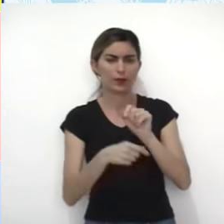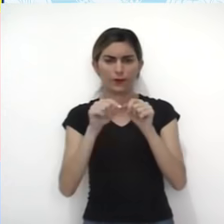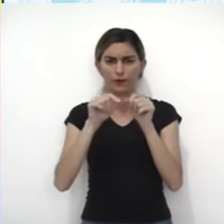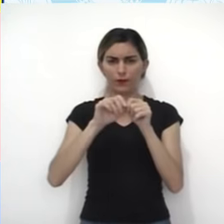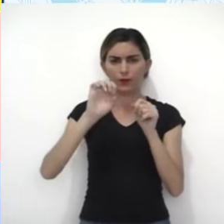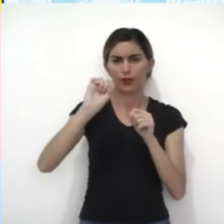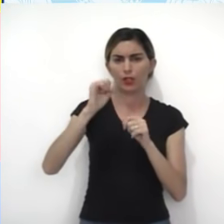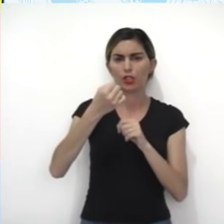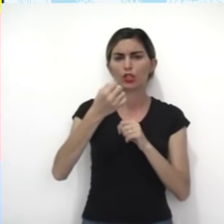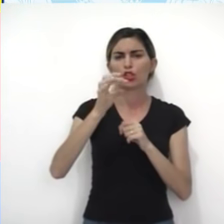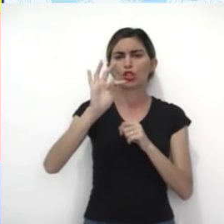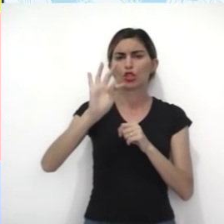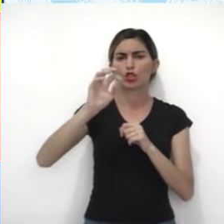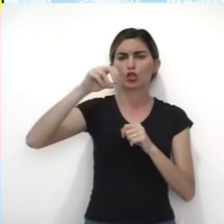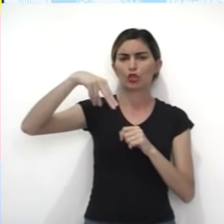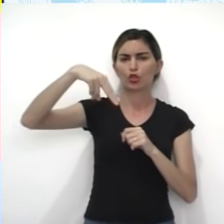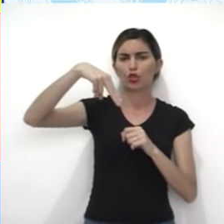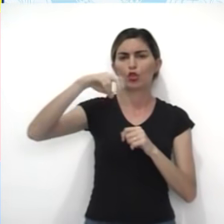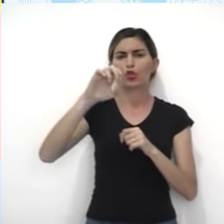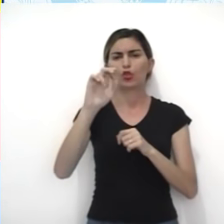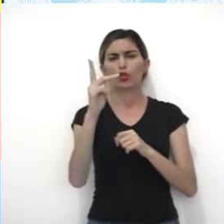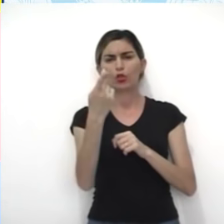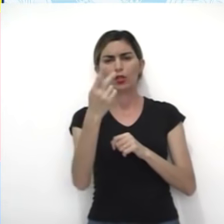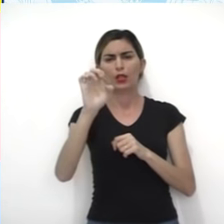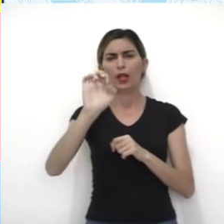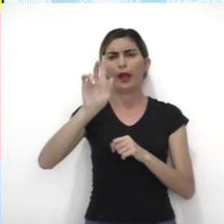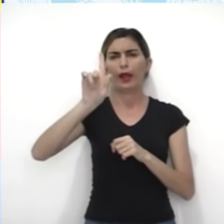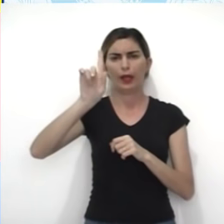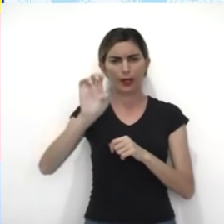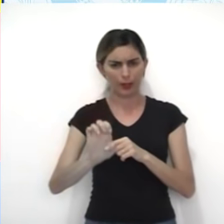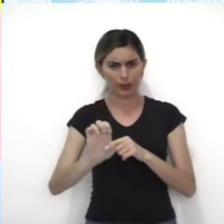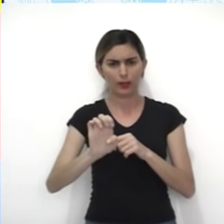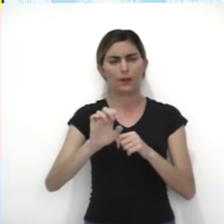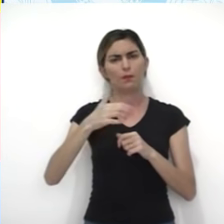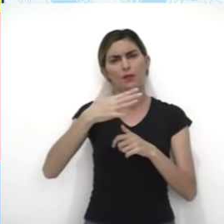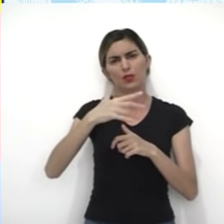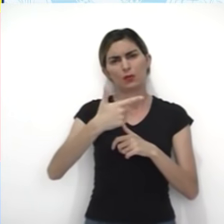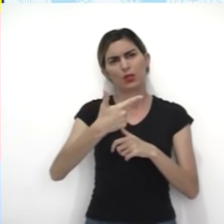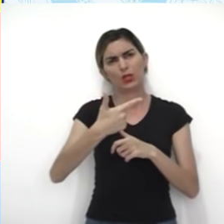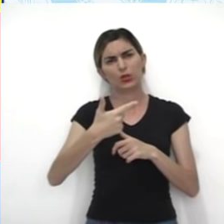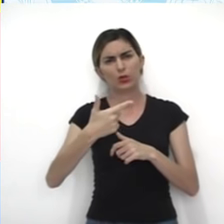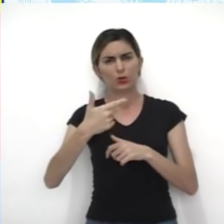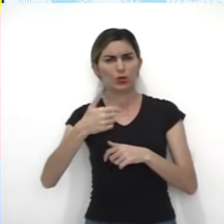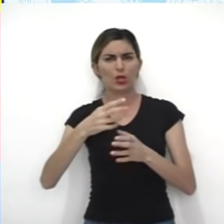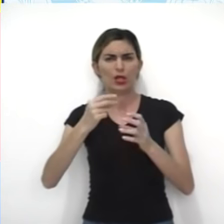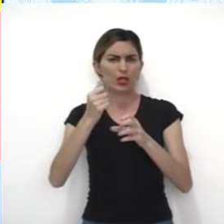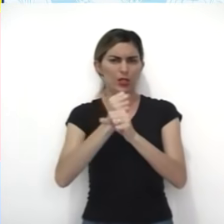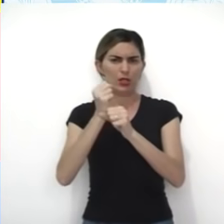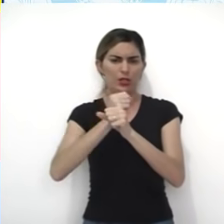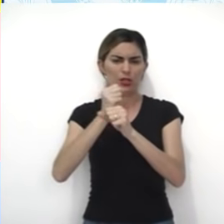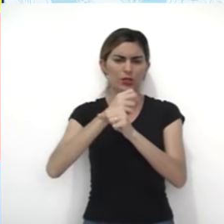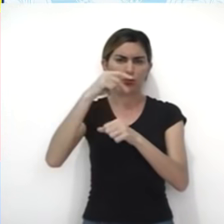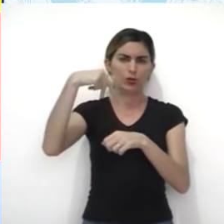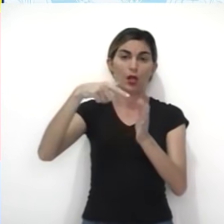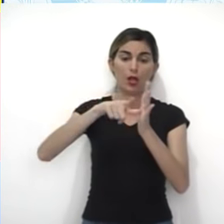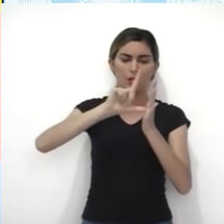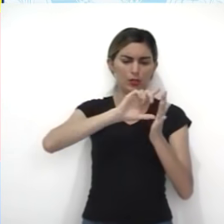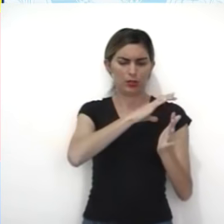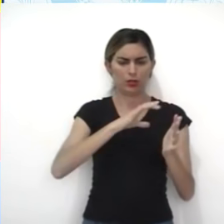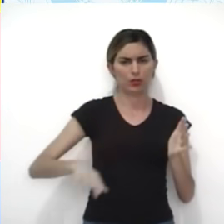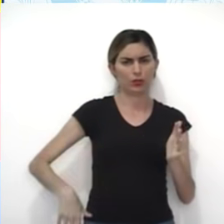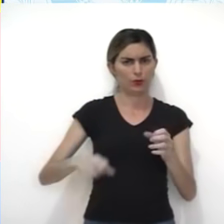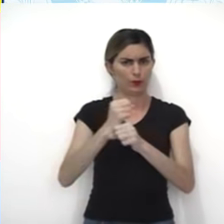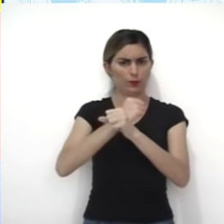imagem nós temos o stonehenge na inglaterra que foi construído por volta de 2.500 antes de cristo